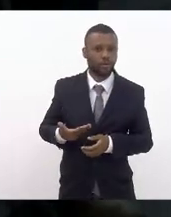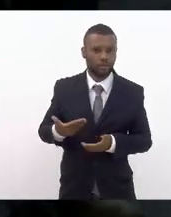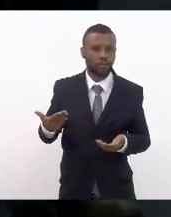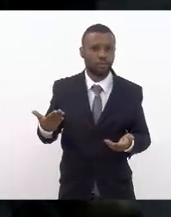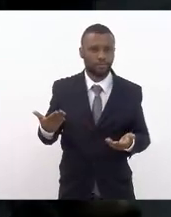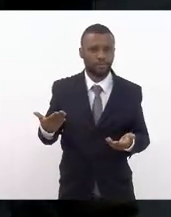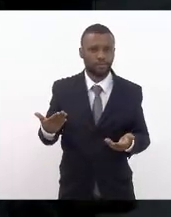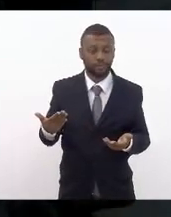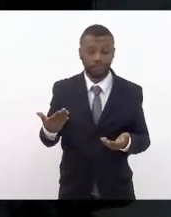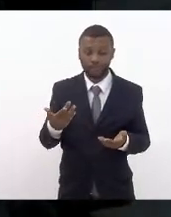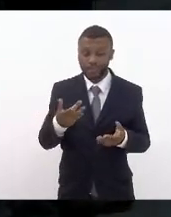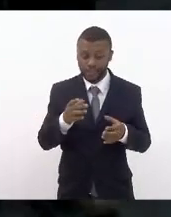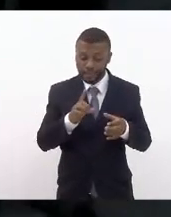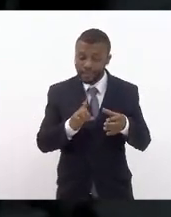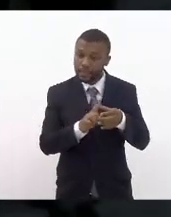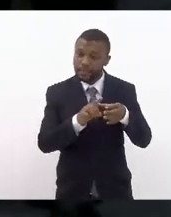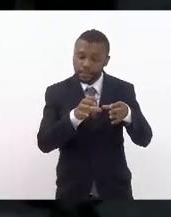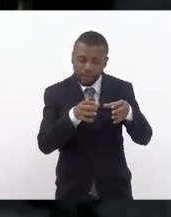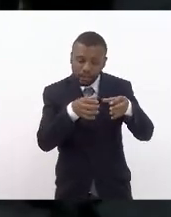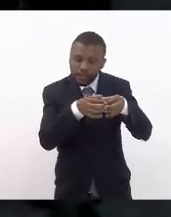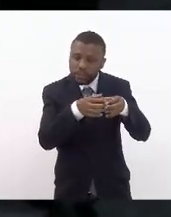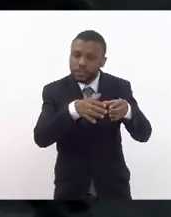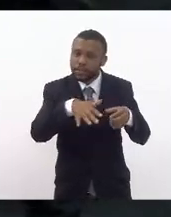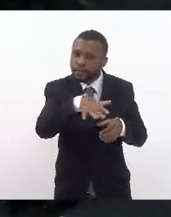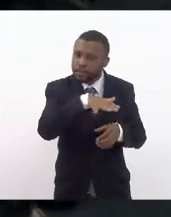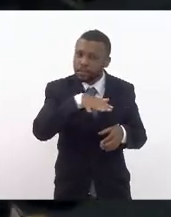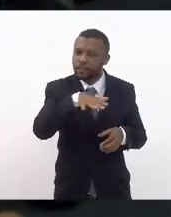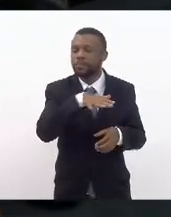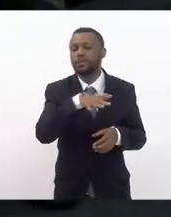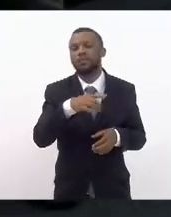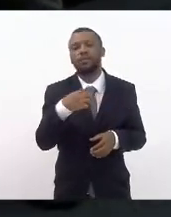André, nós colocamos